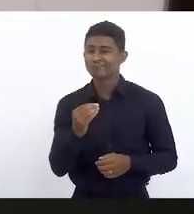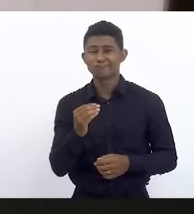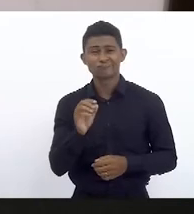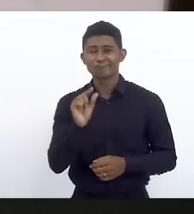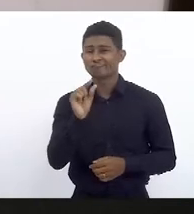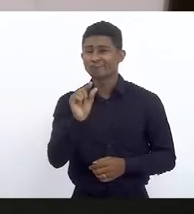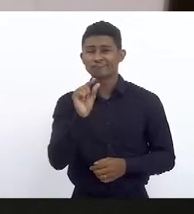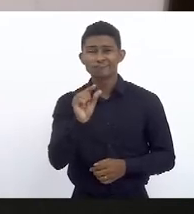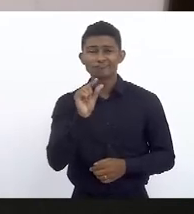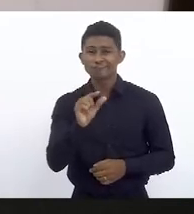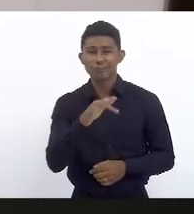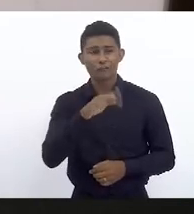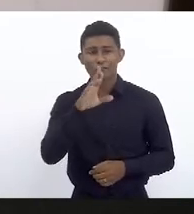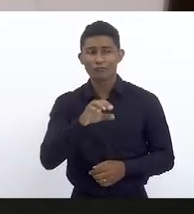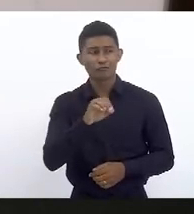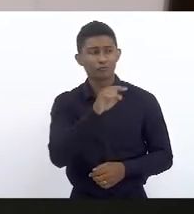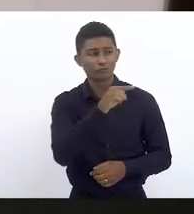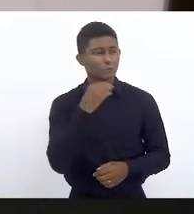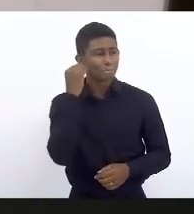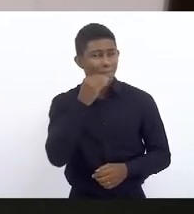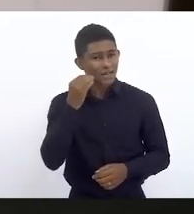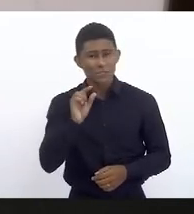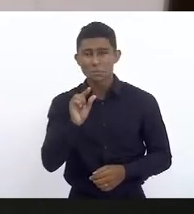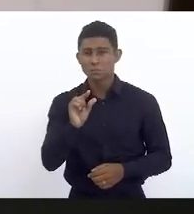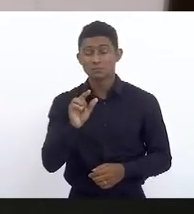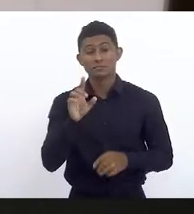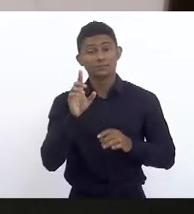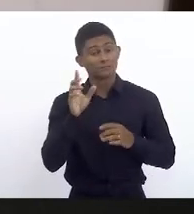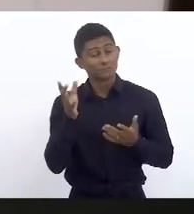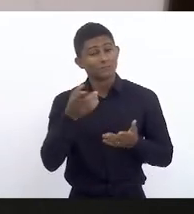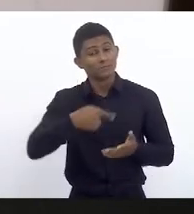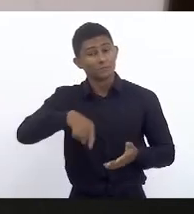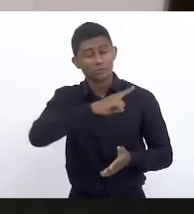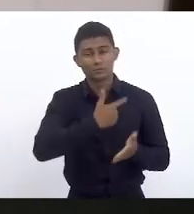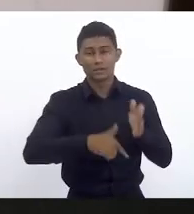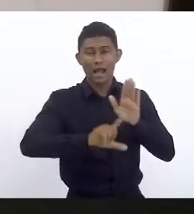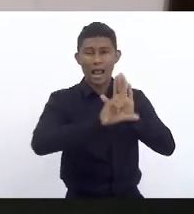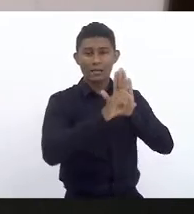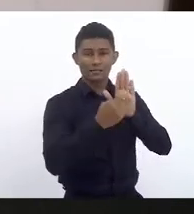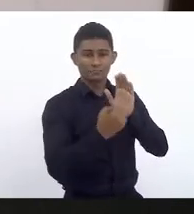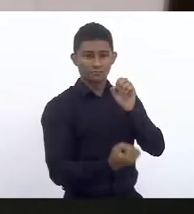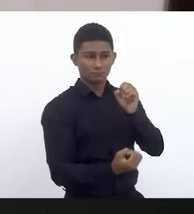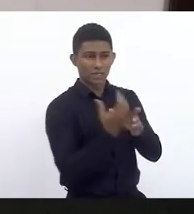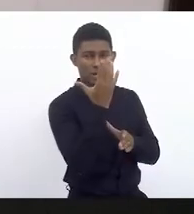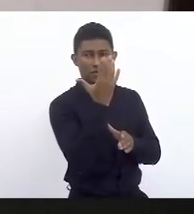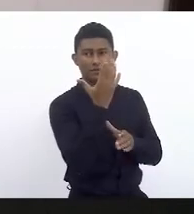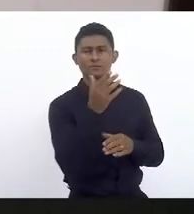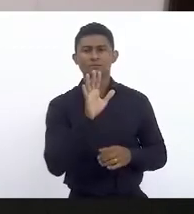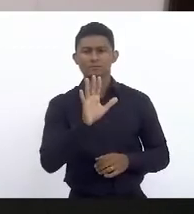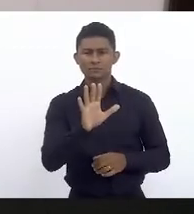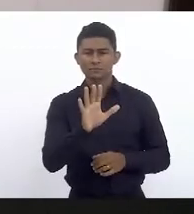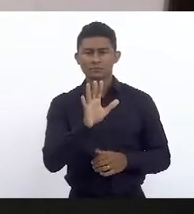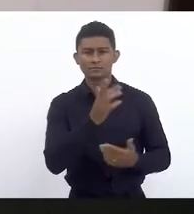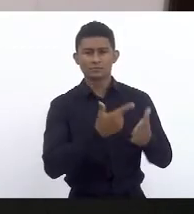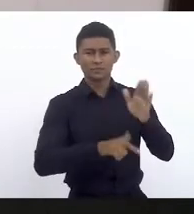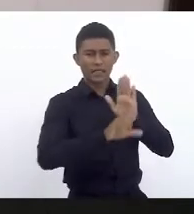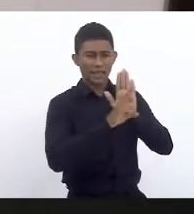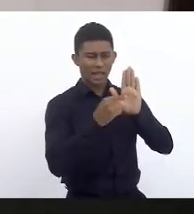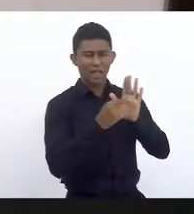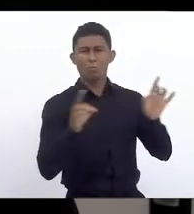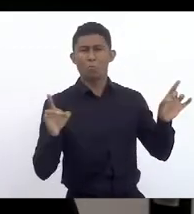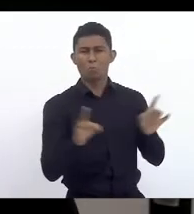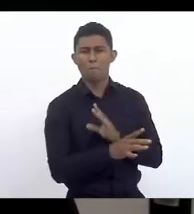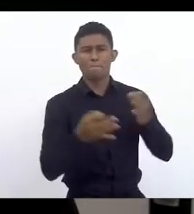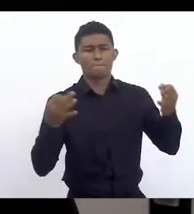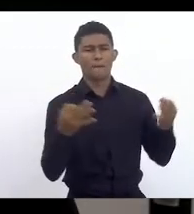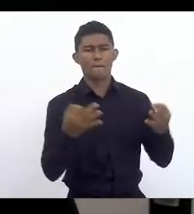fundo soberano. A gente vai criar uma legislação, mas ela não será a legislação acabada e